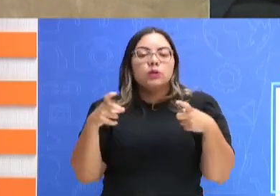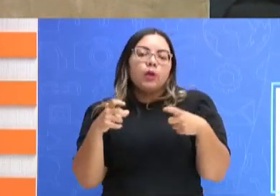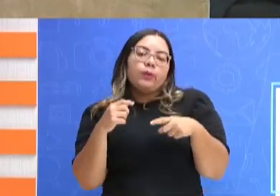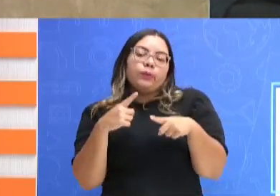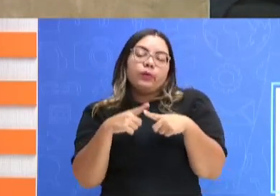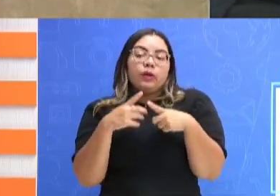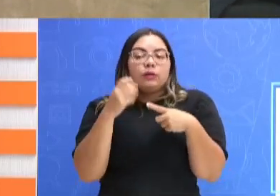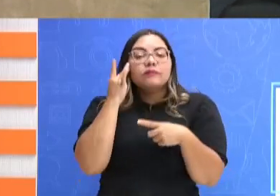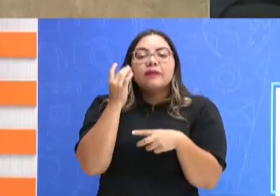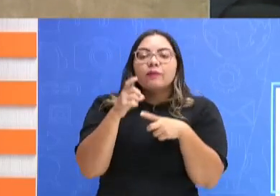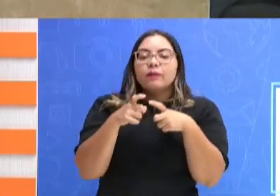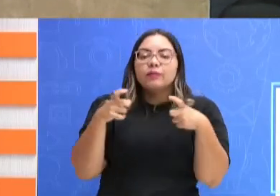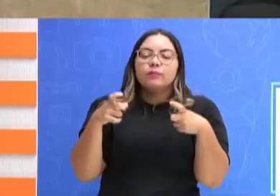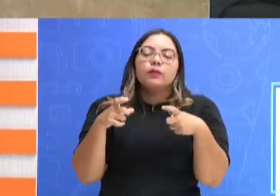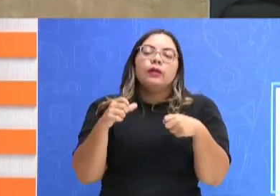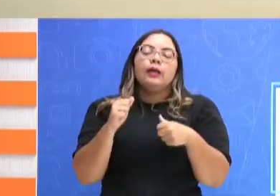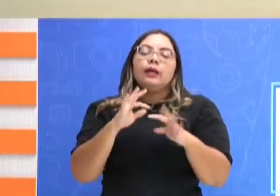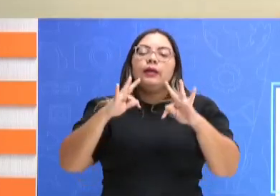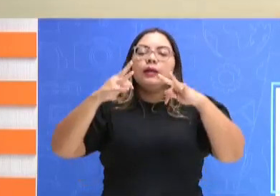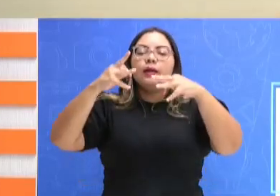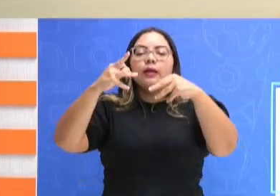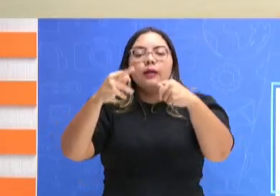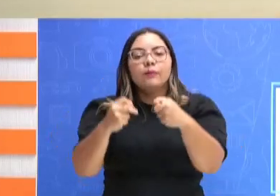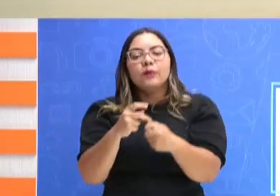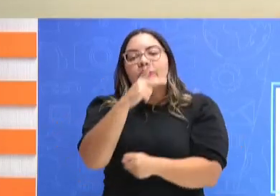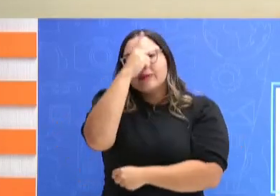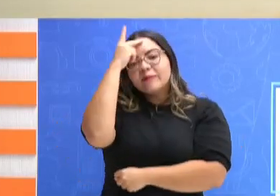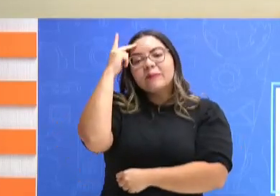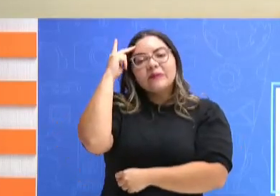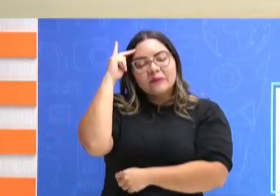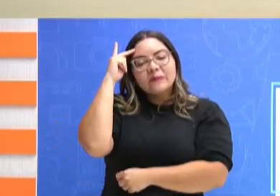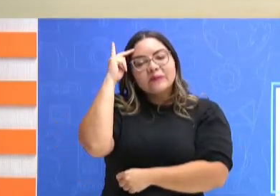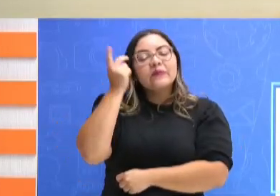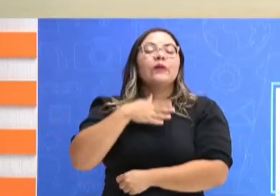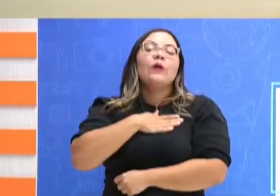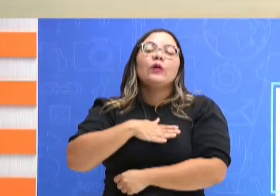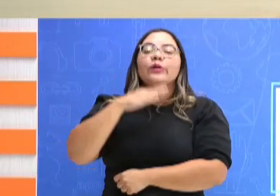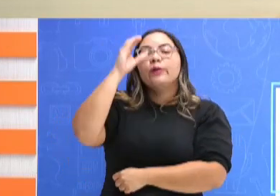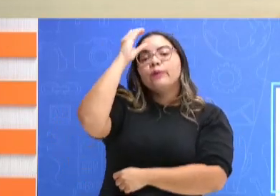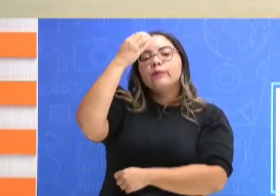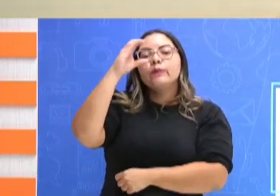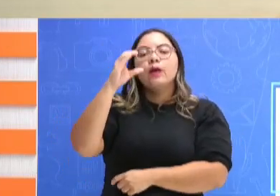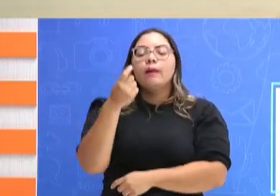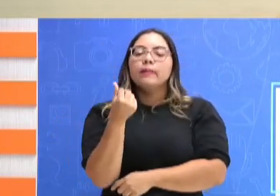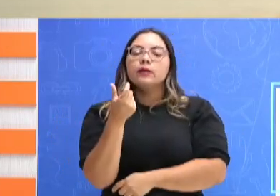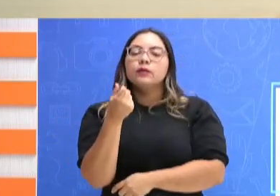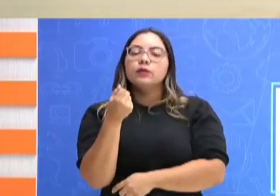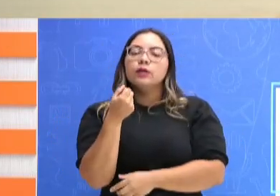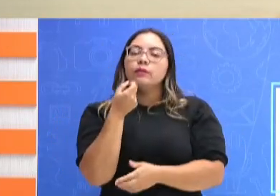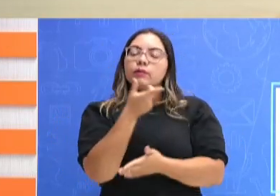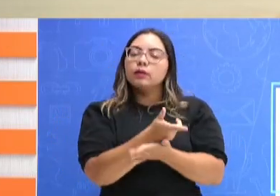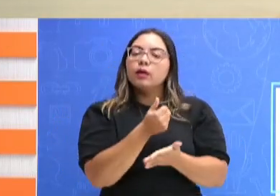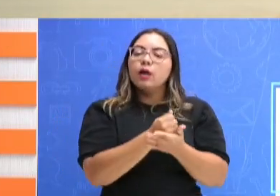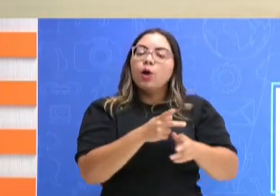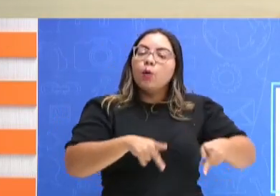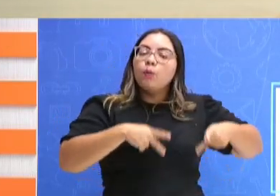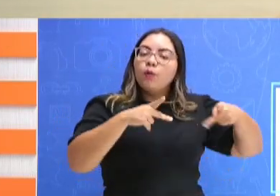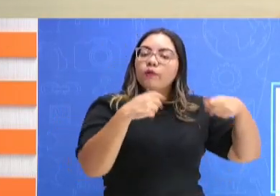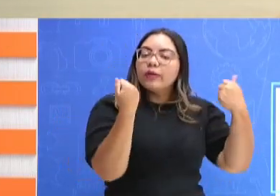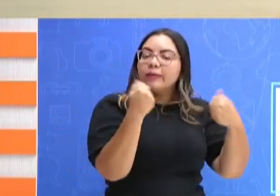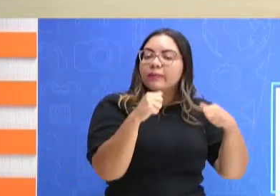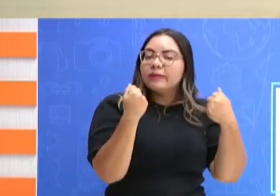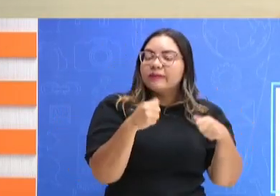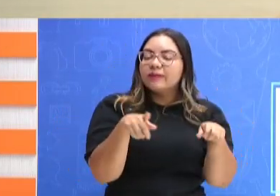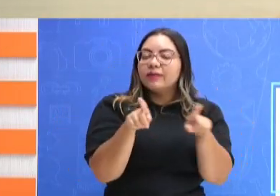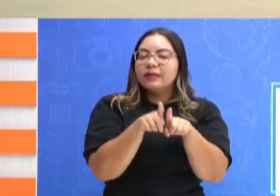depende das quantidades de pessoas inscritas, que é para todos os artistas locais. Será mais dinheiro investido, colocado na população que precisa. E